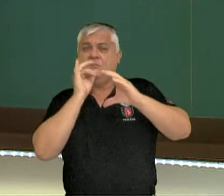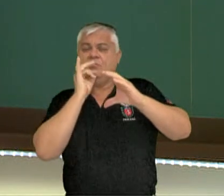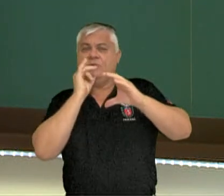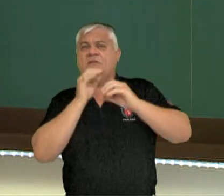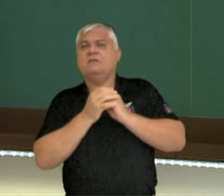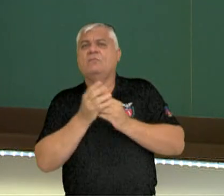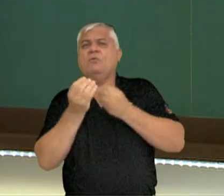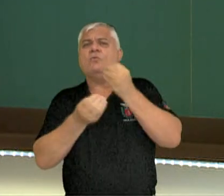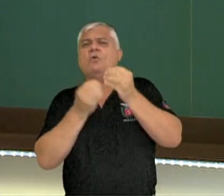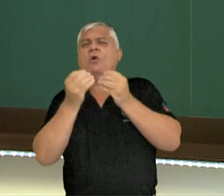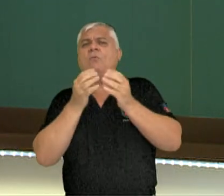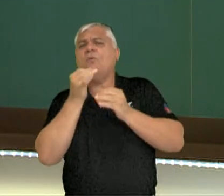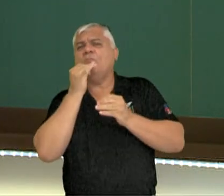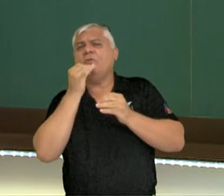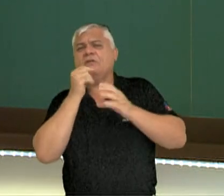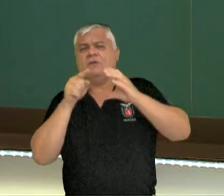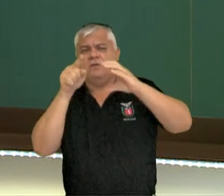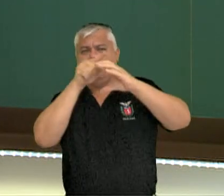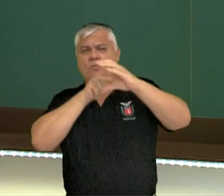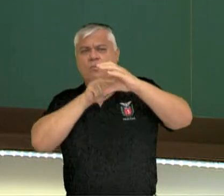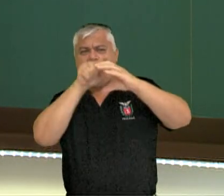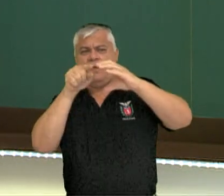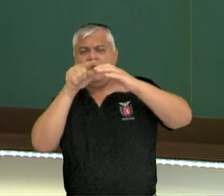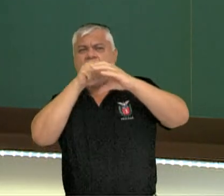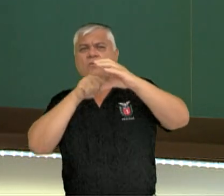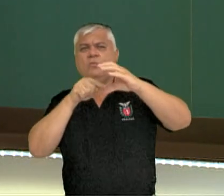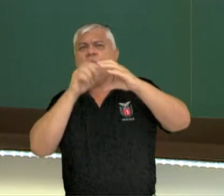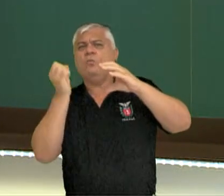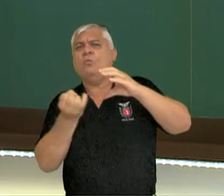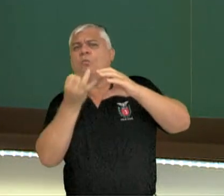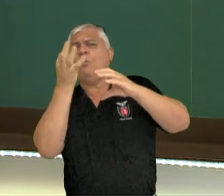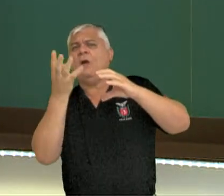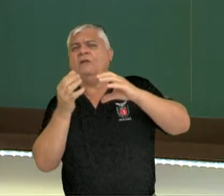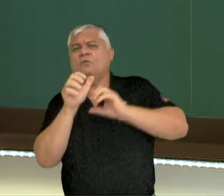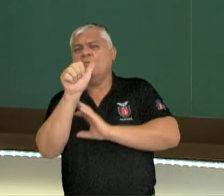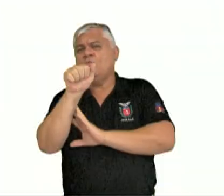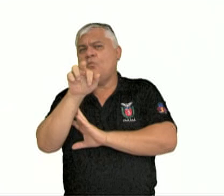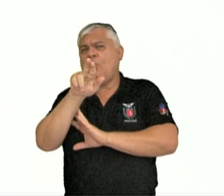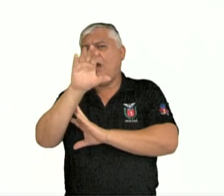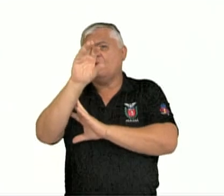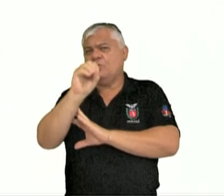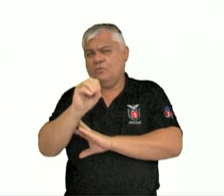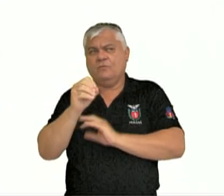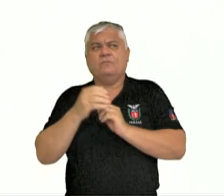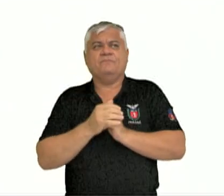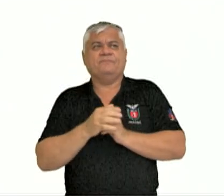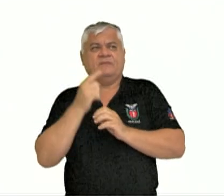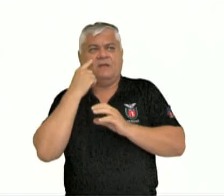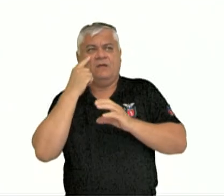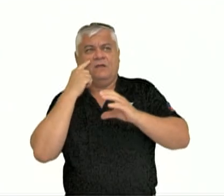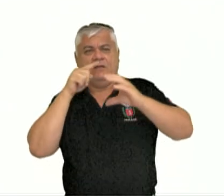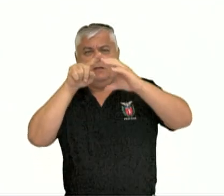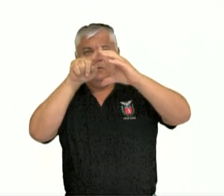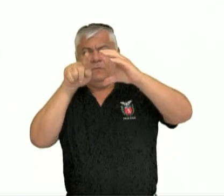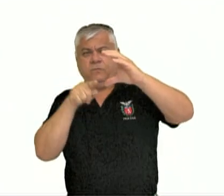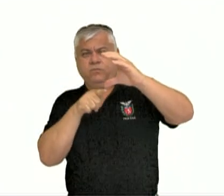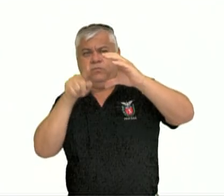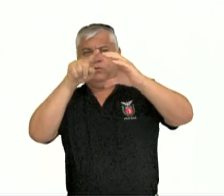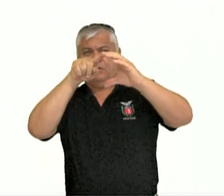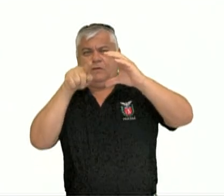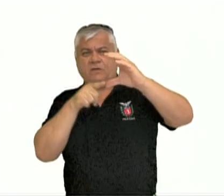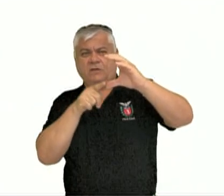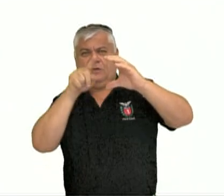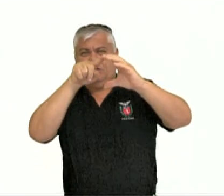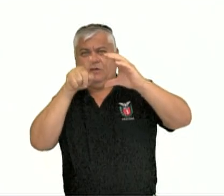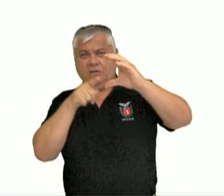um comprimento de arco. Quanto que mede um arco? Então, aqui alfa é a medida do arco